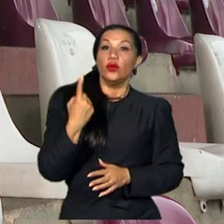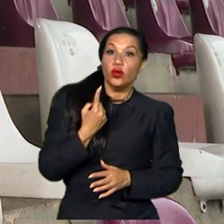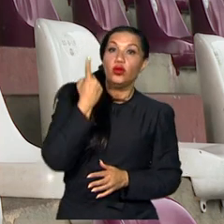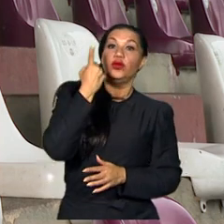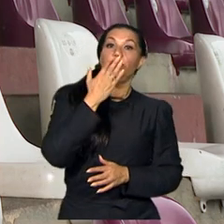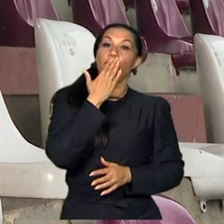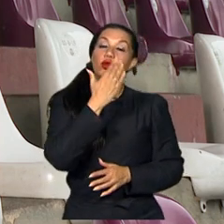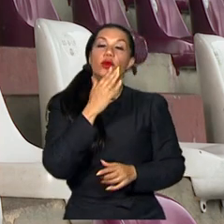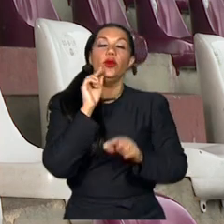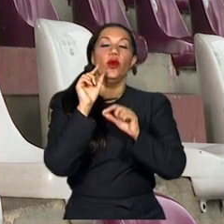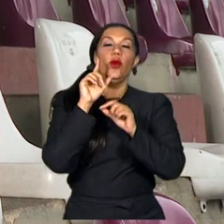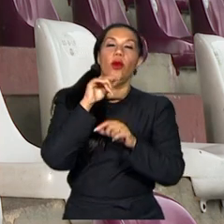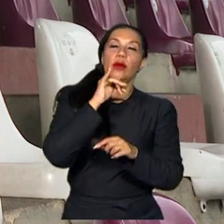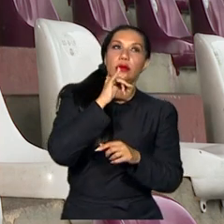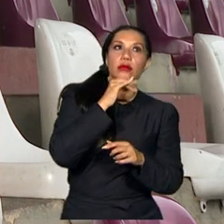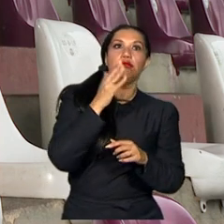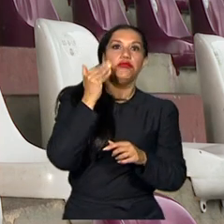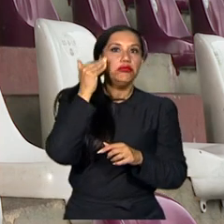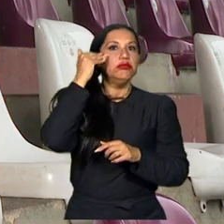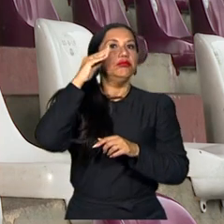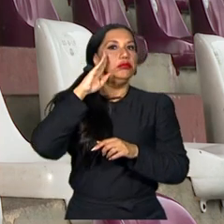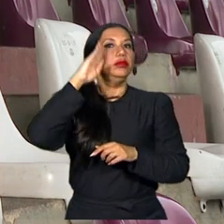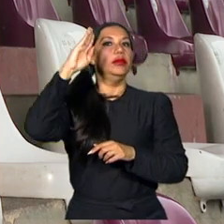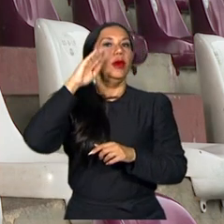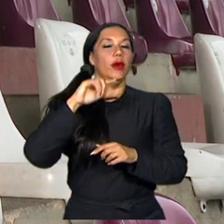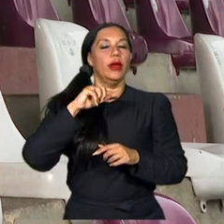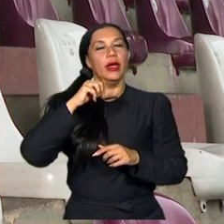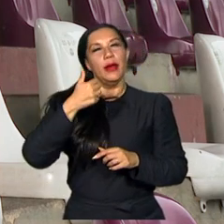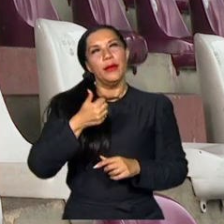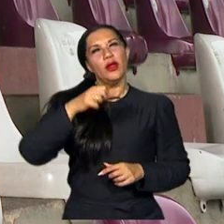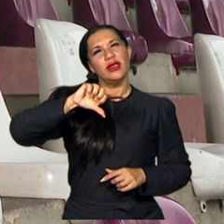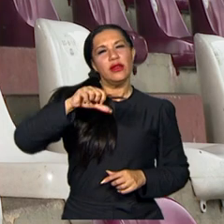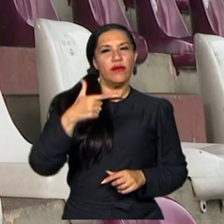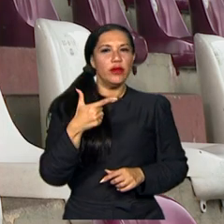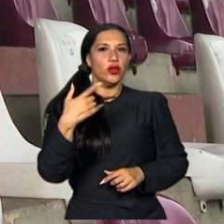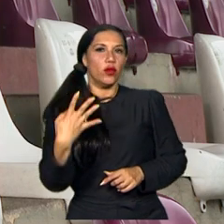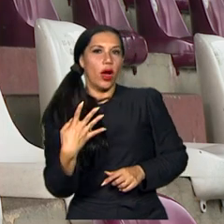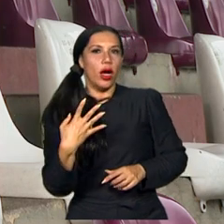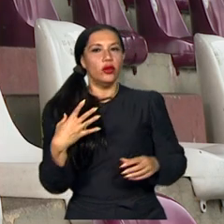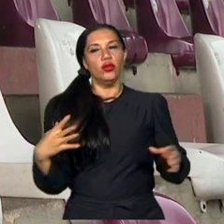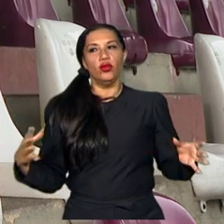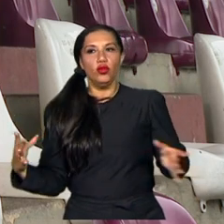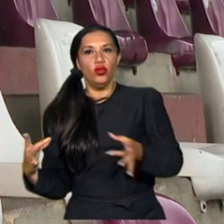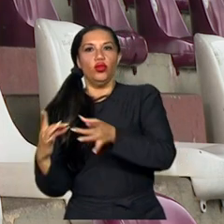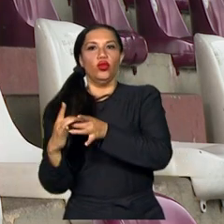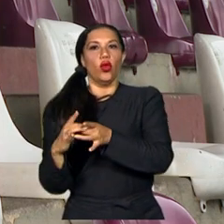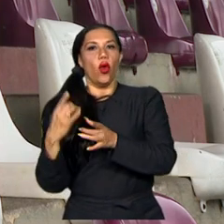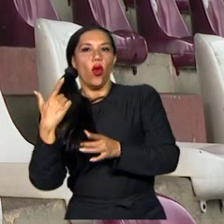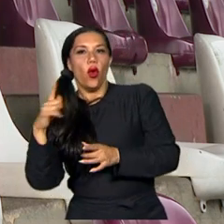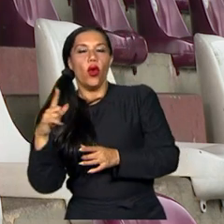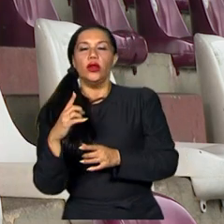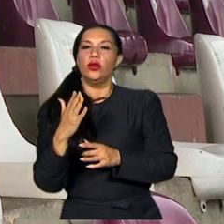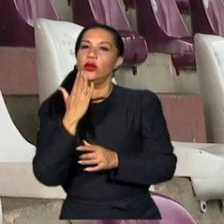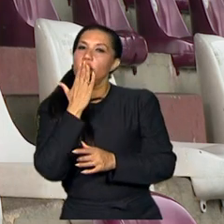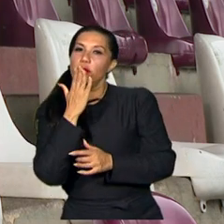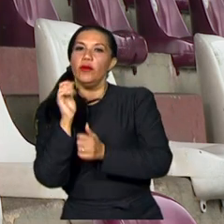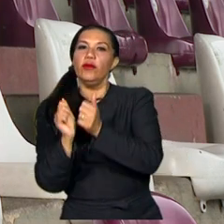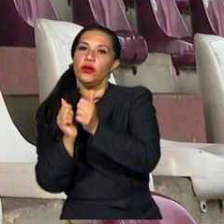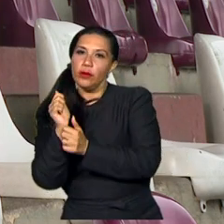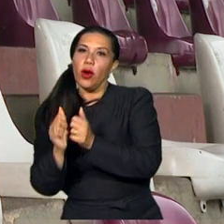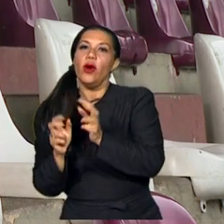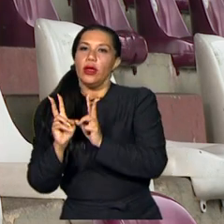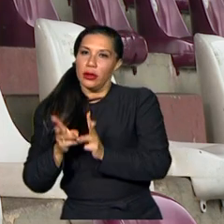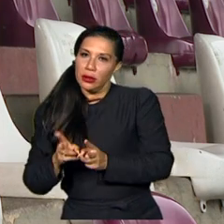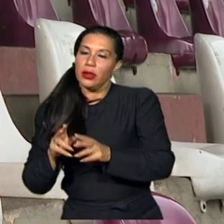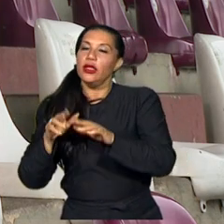Um desses times teve um pouco mais de destaque e em 1924 juntou-se com outro time que já atuava na